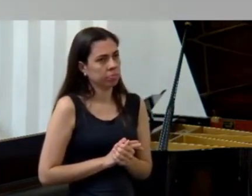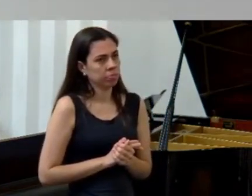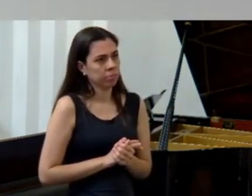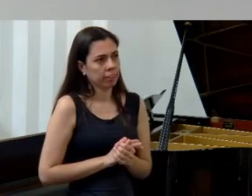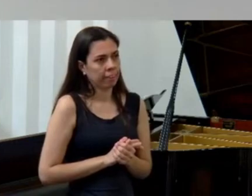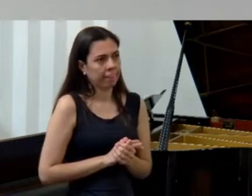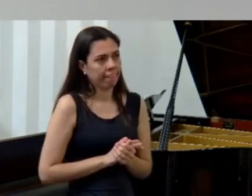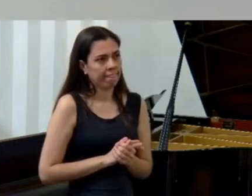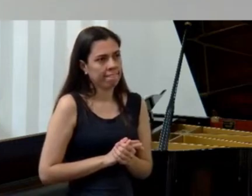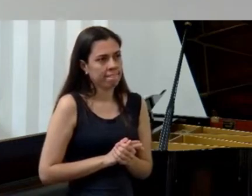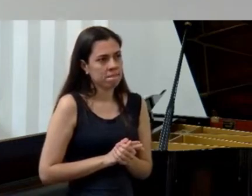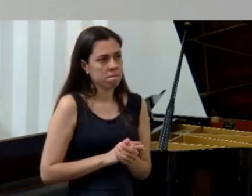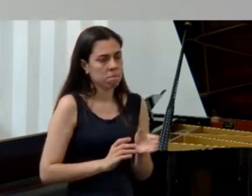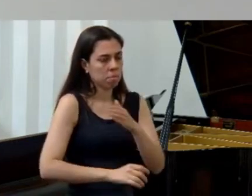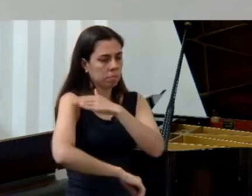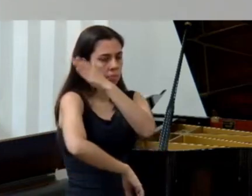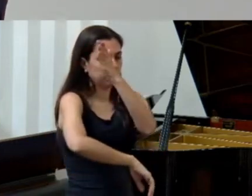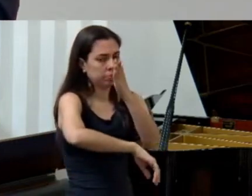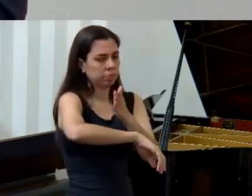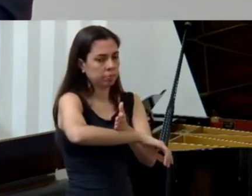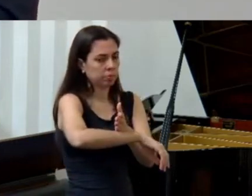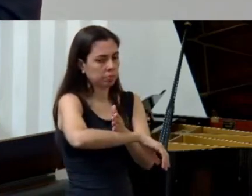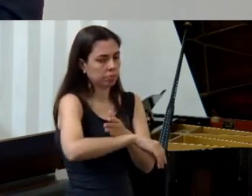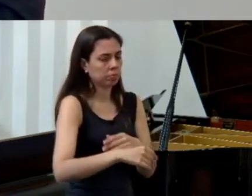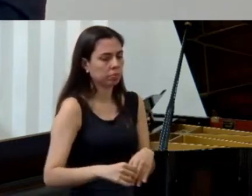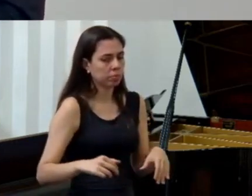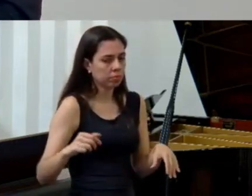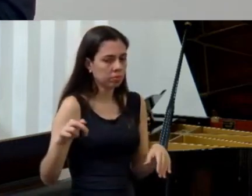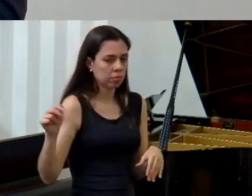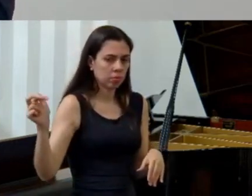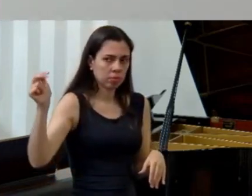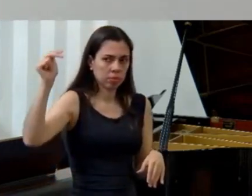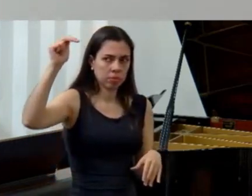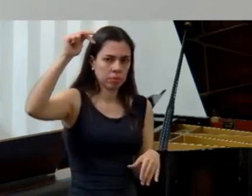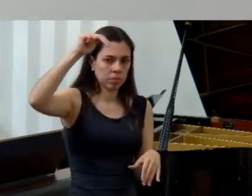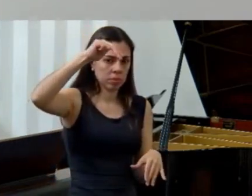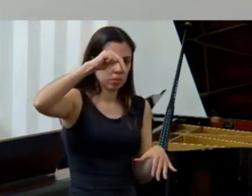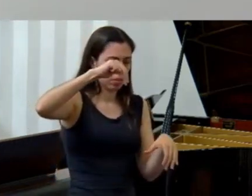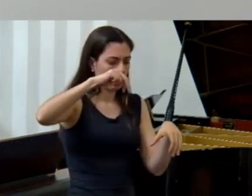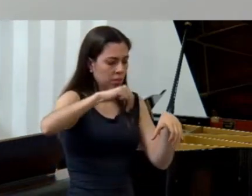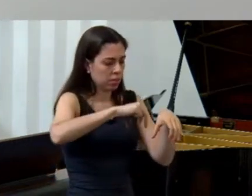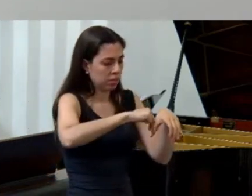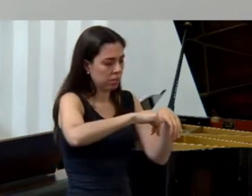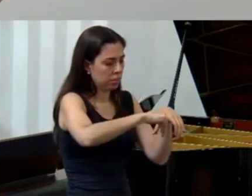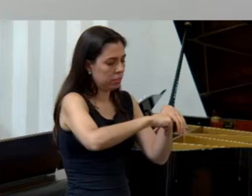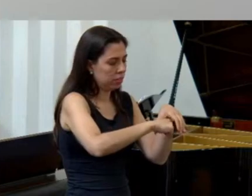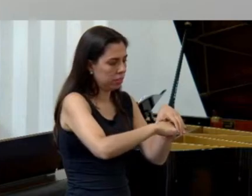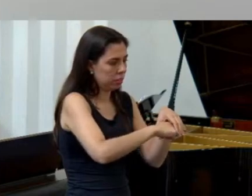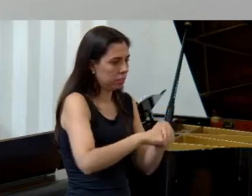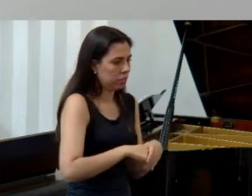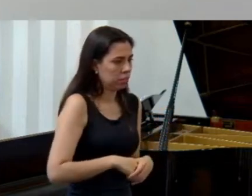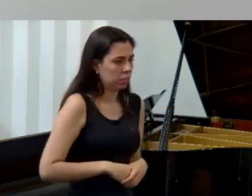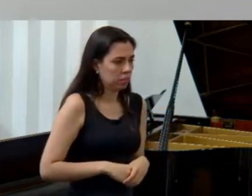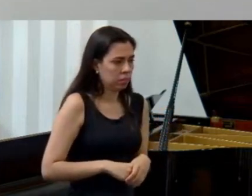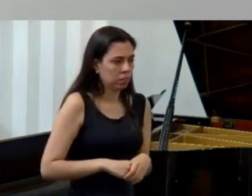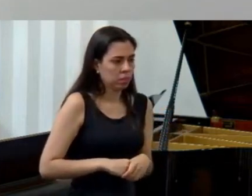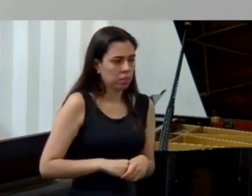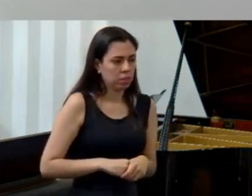E ali entrou numa caverna. O que Elias está fazendo numa